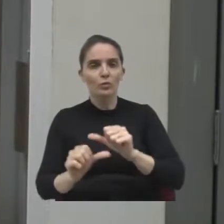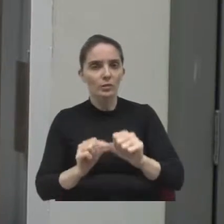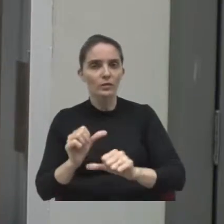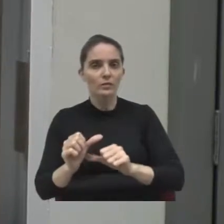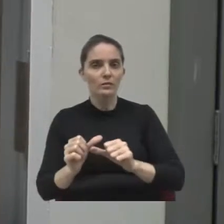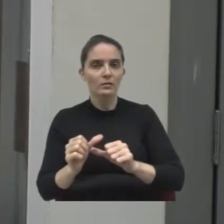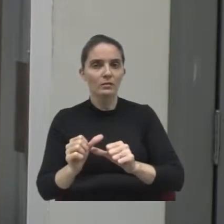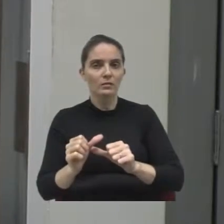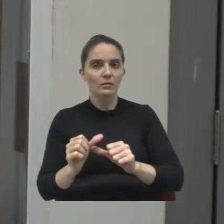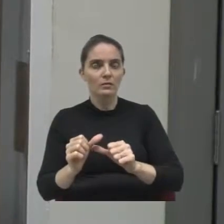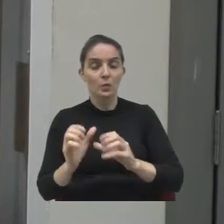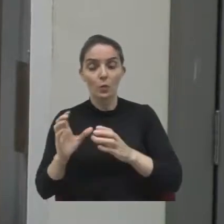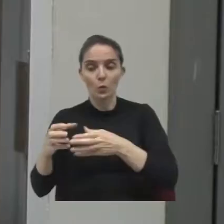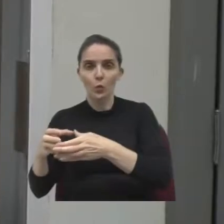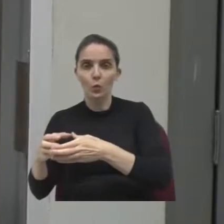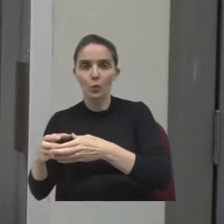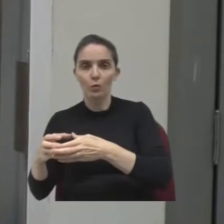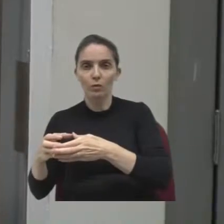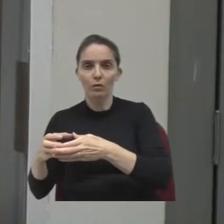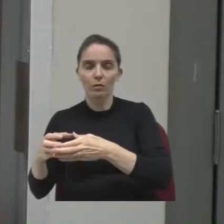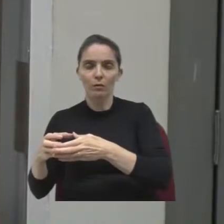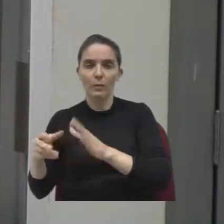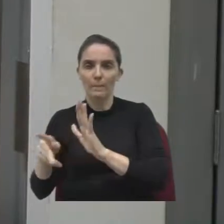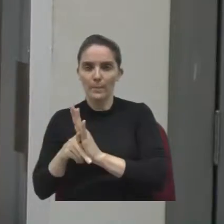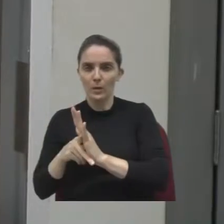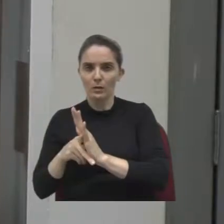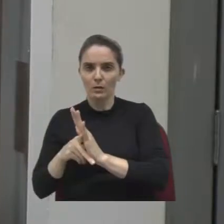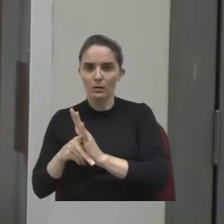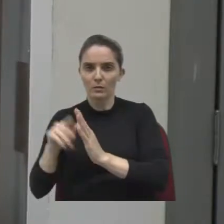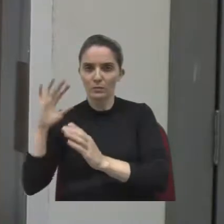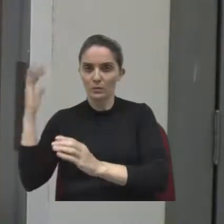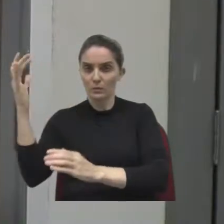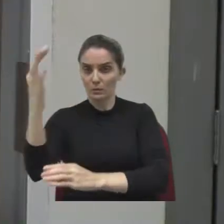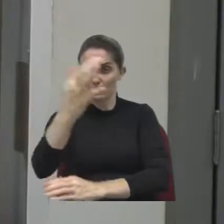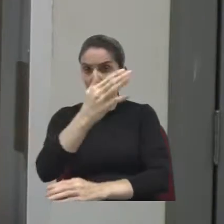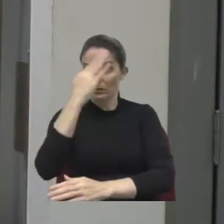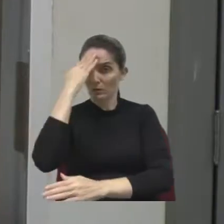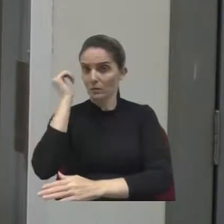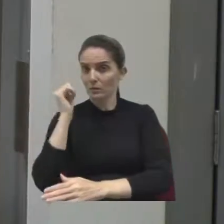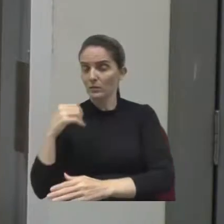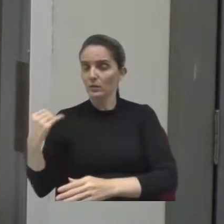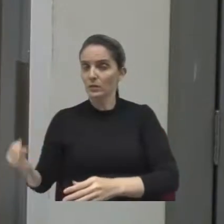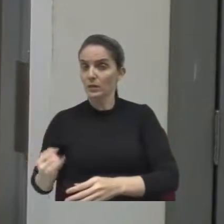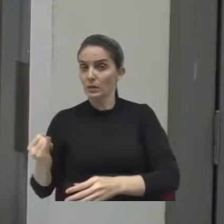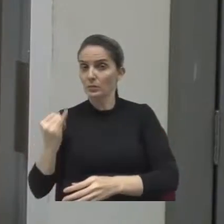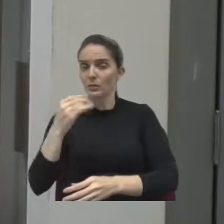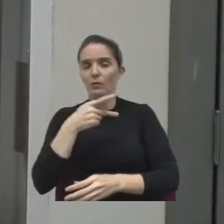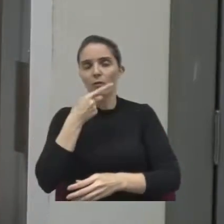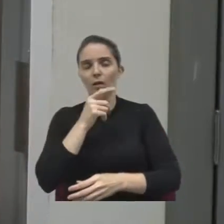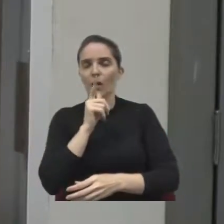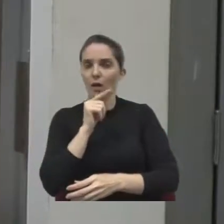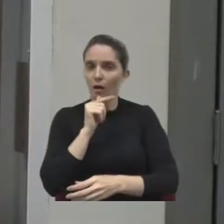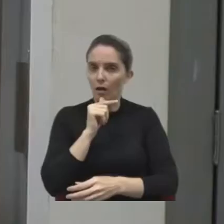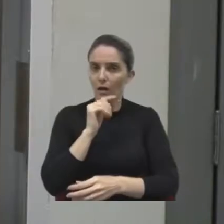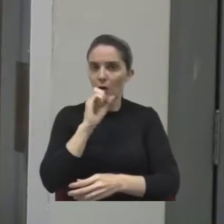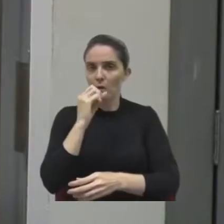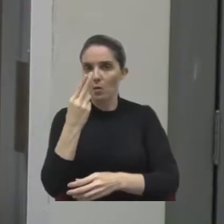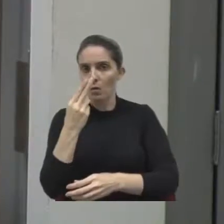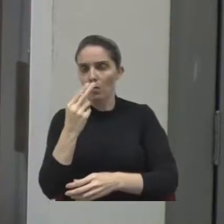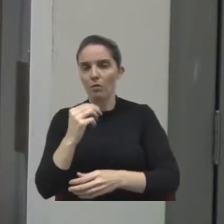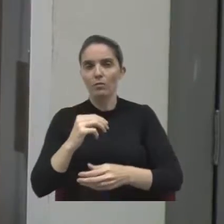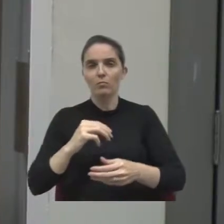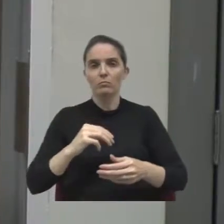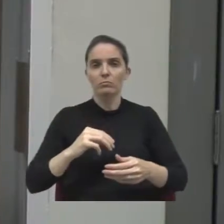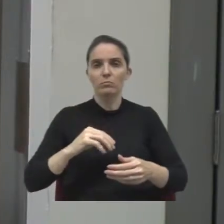de Meio Ambiente, nós sabemos o quanto isso é necessário. Quando a gente fala de água, quando a gente fala do clima, quando a gente fala dos